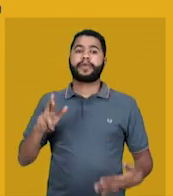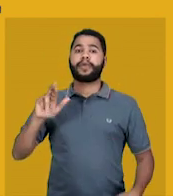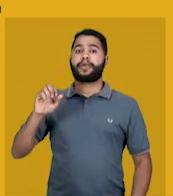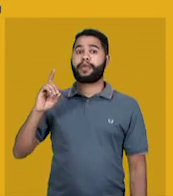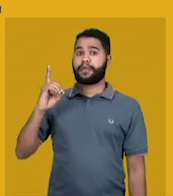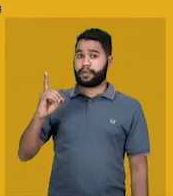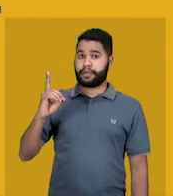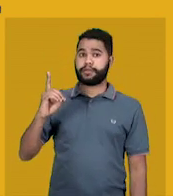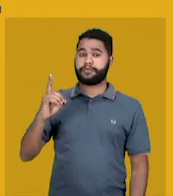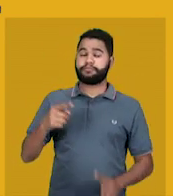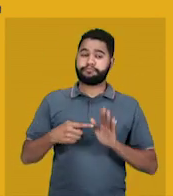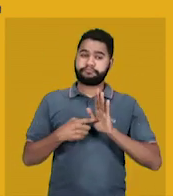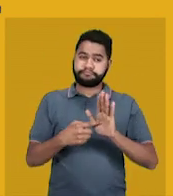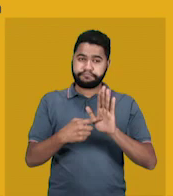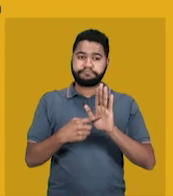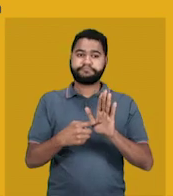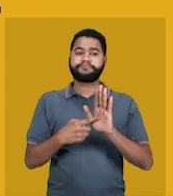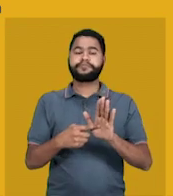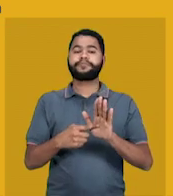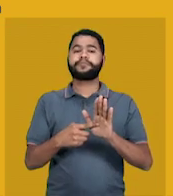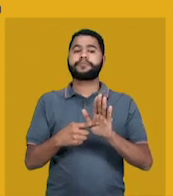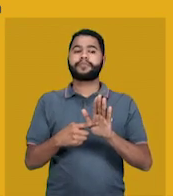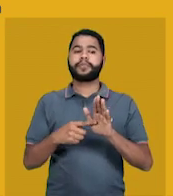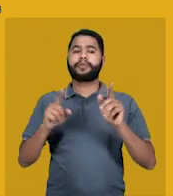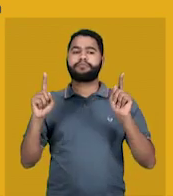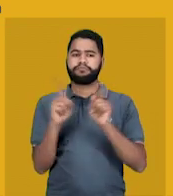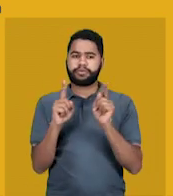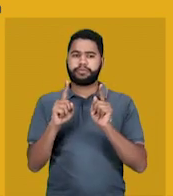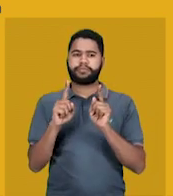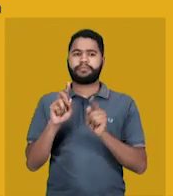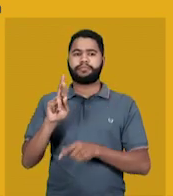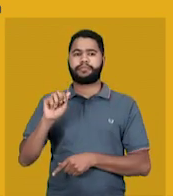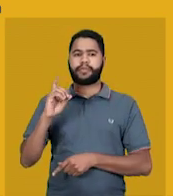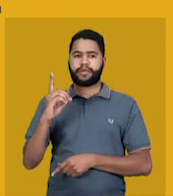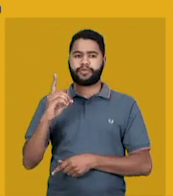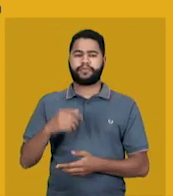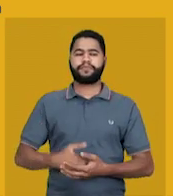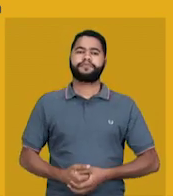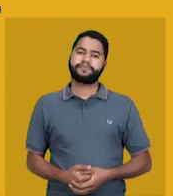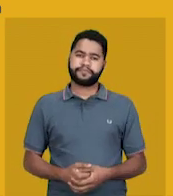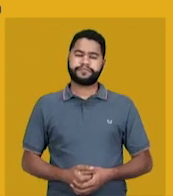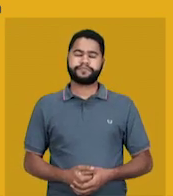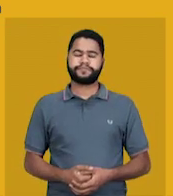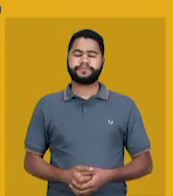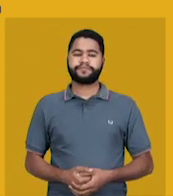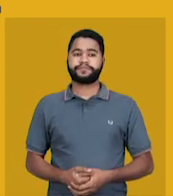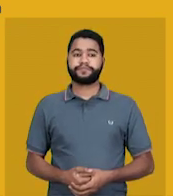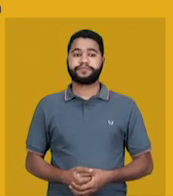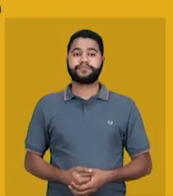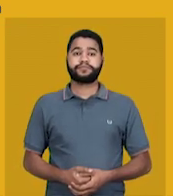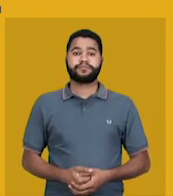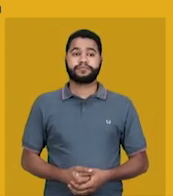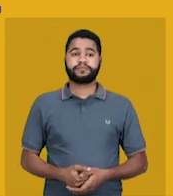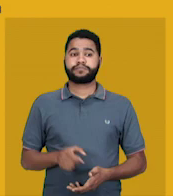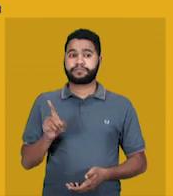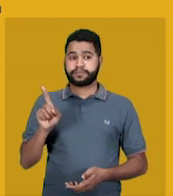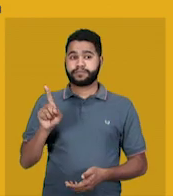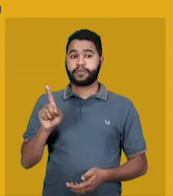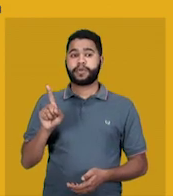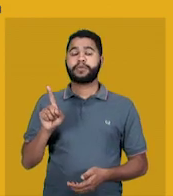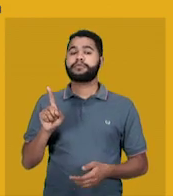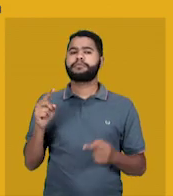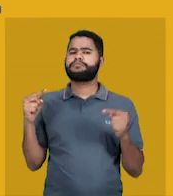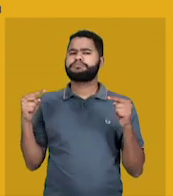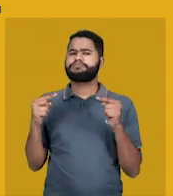radiano representado pelas pela abreviação rádio AM e essa unidade de